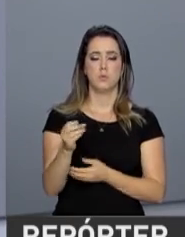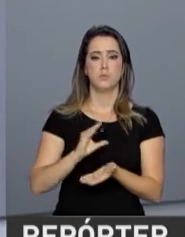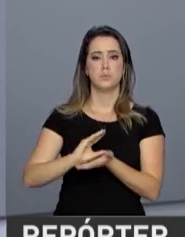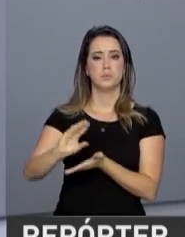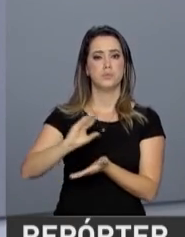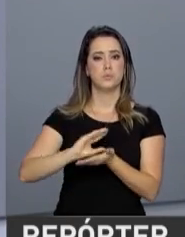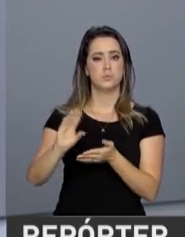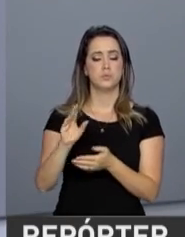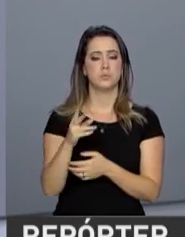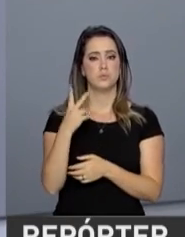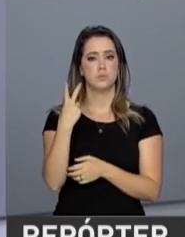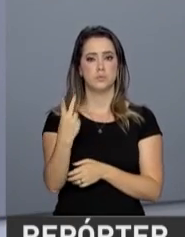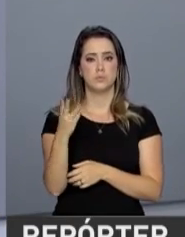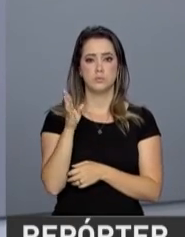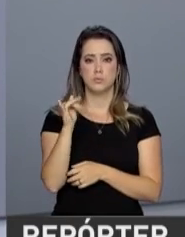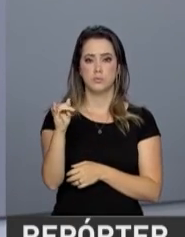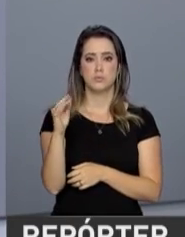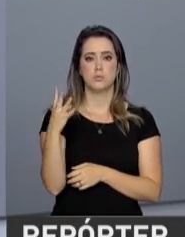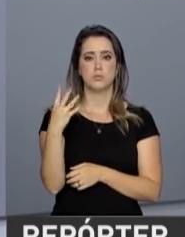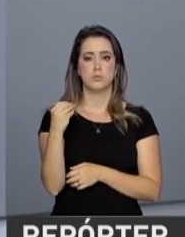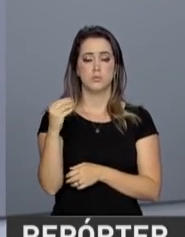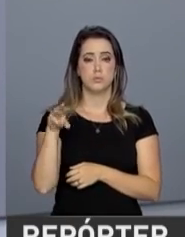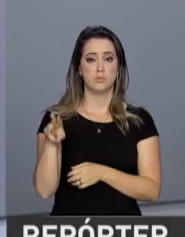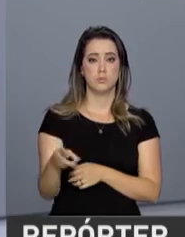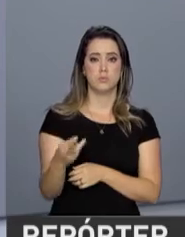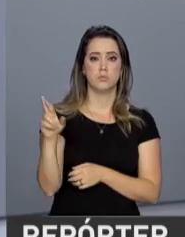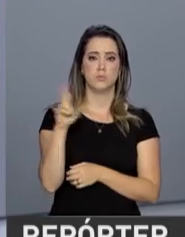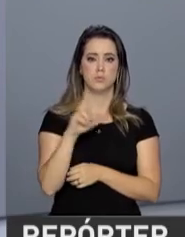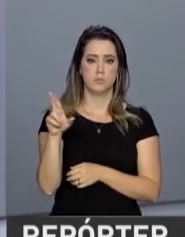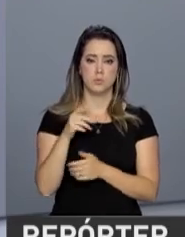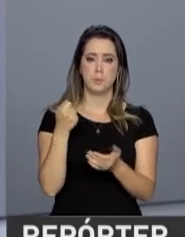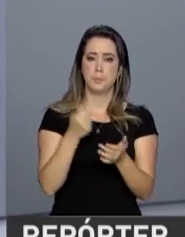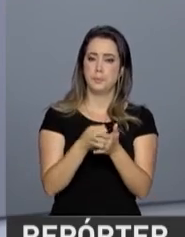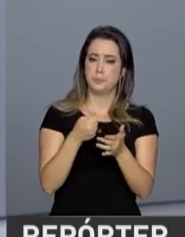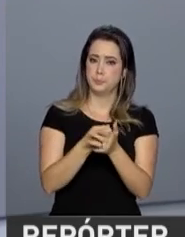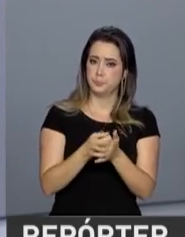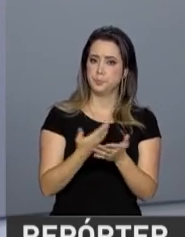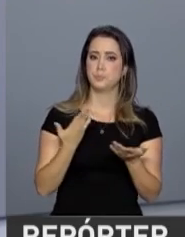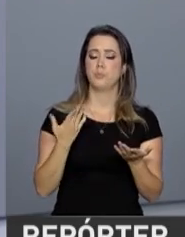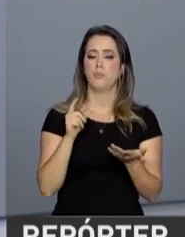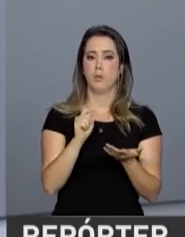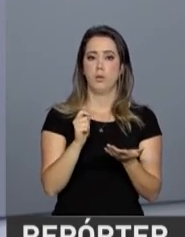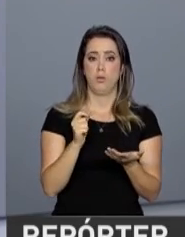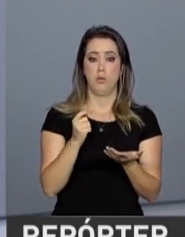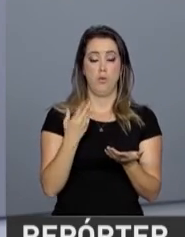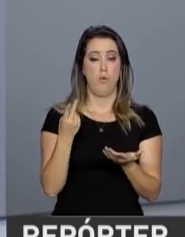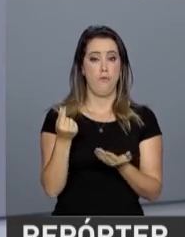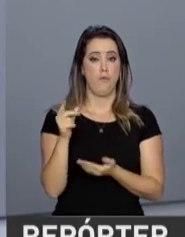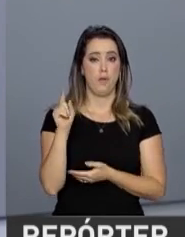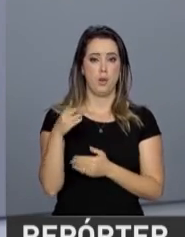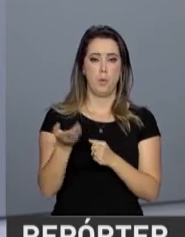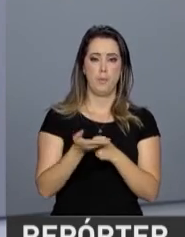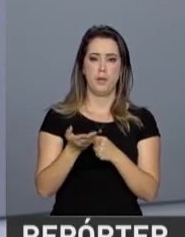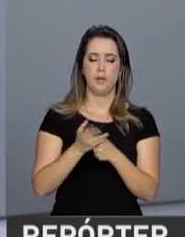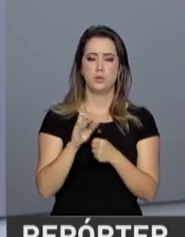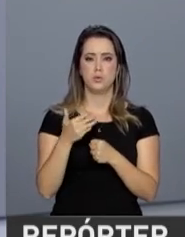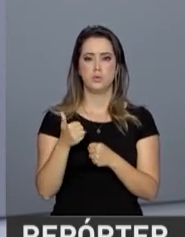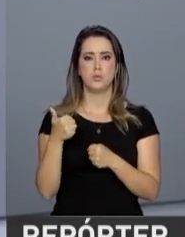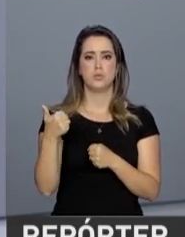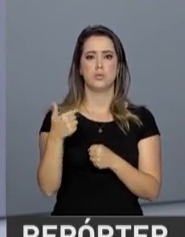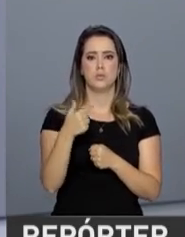repassou cerca de 2 milhões e 400 milhões de reais para os pagamentos o valor médio do benefício